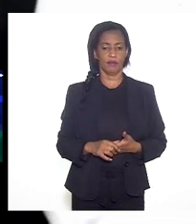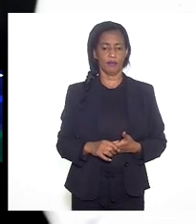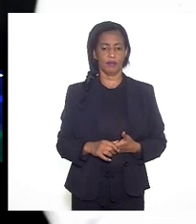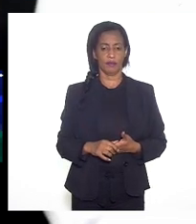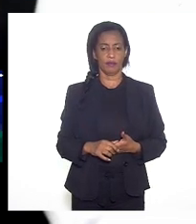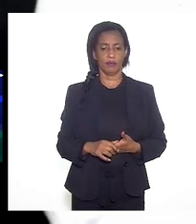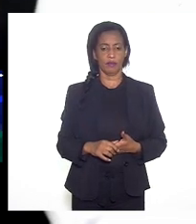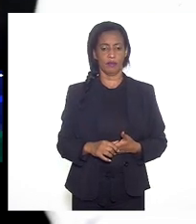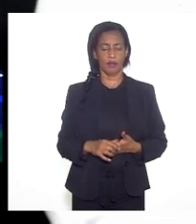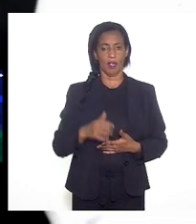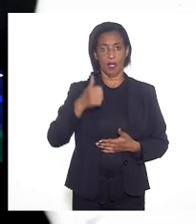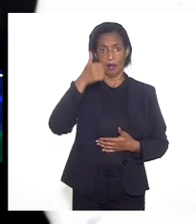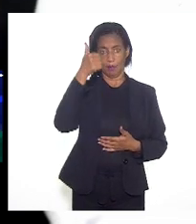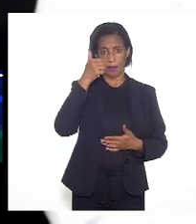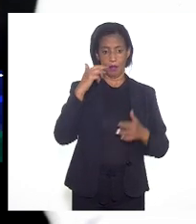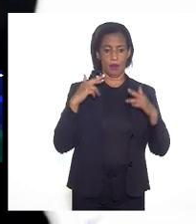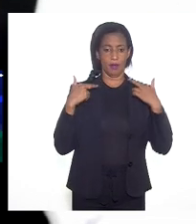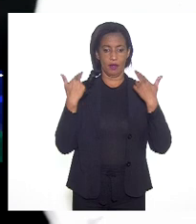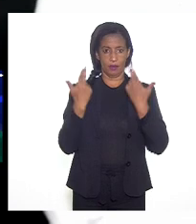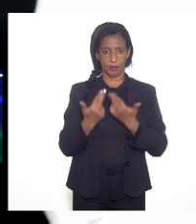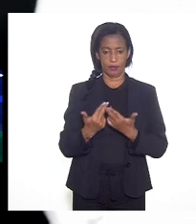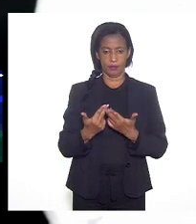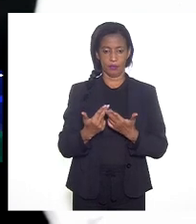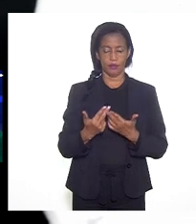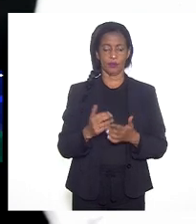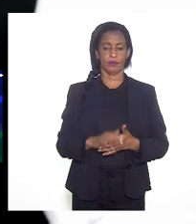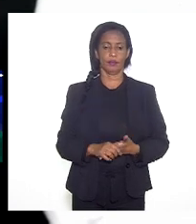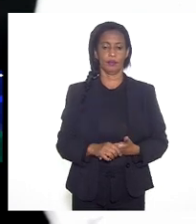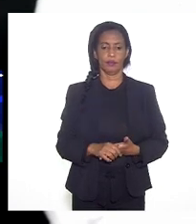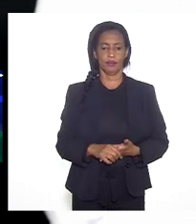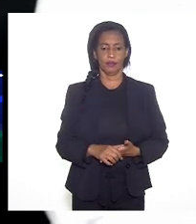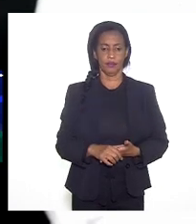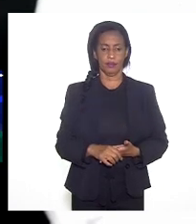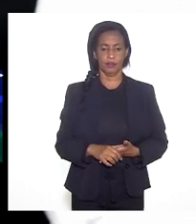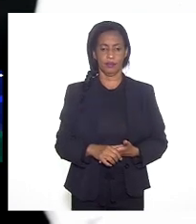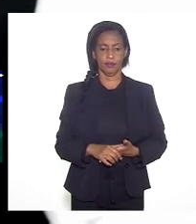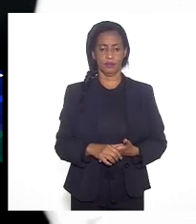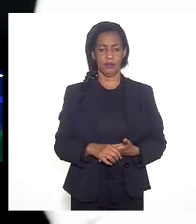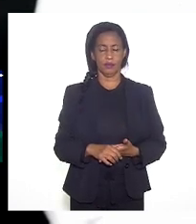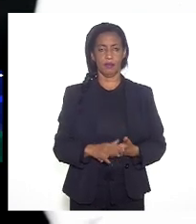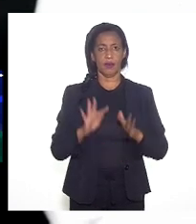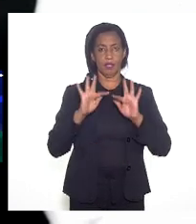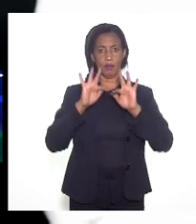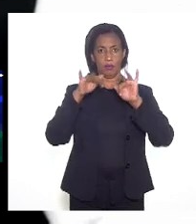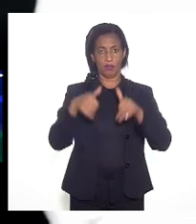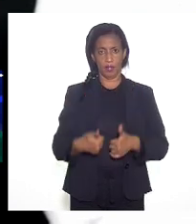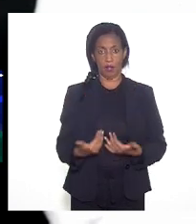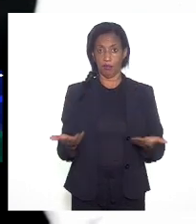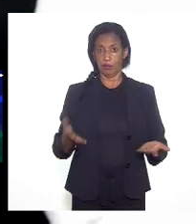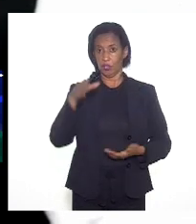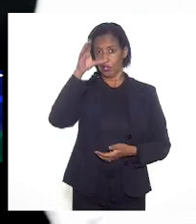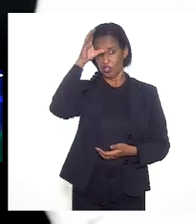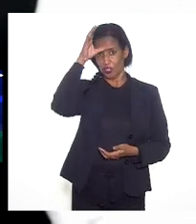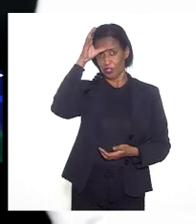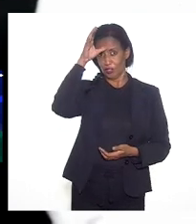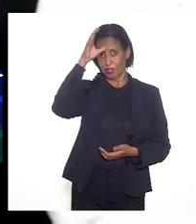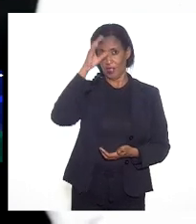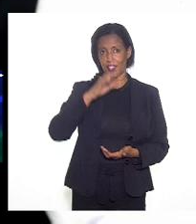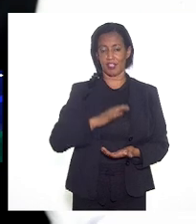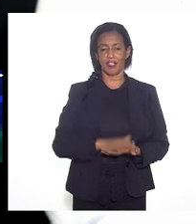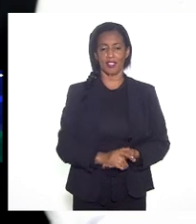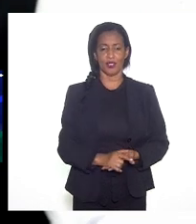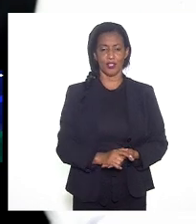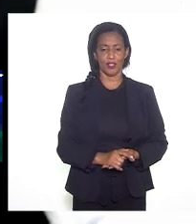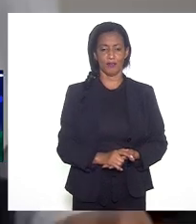a primeira sessão extraordinária, passar para o expediente final. Então, tia, da lista que eu te passei,